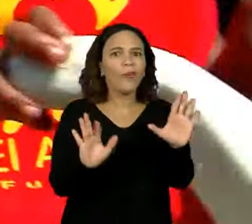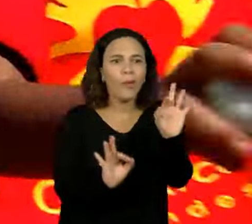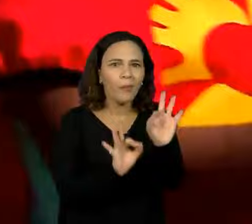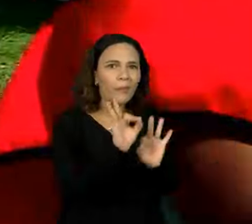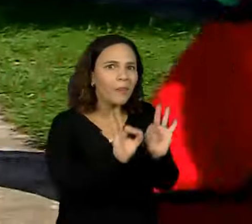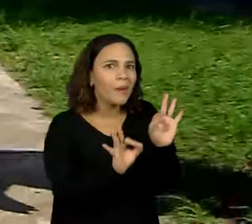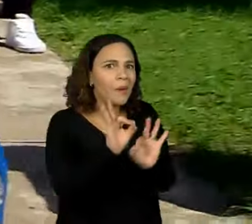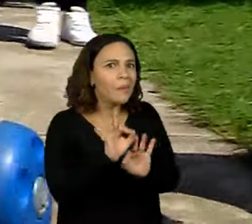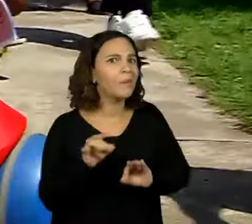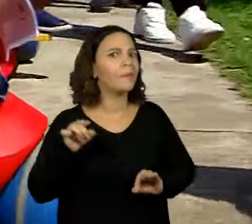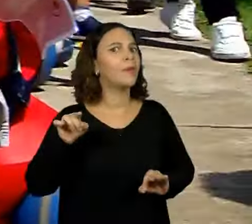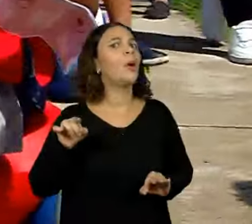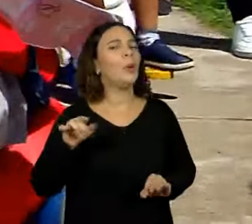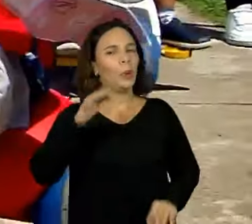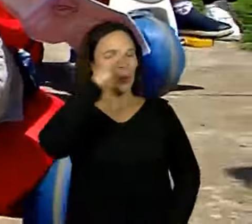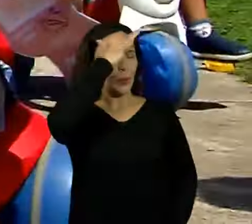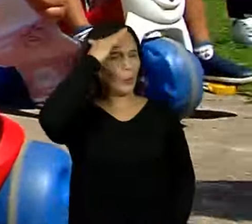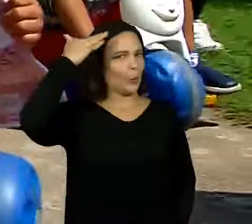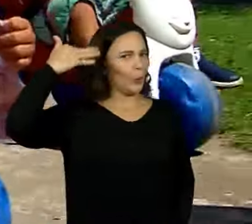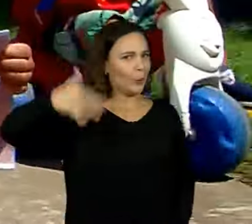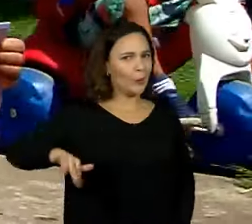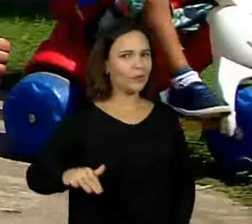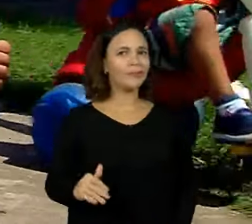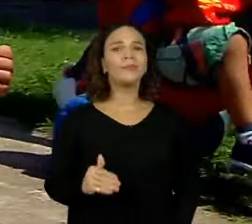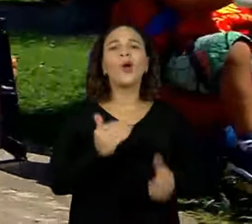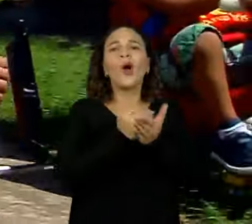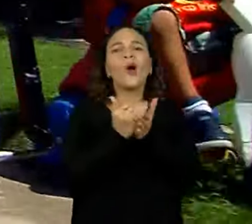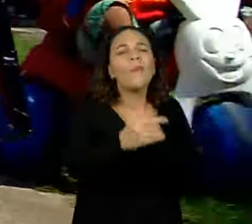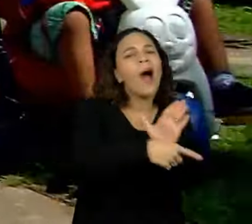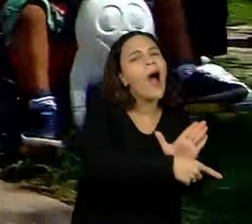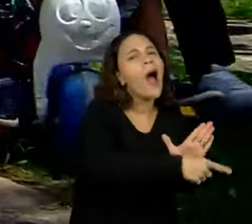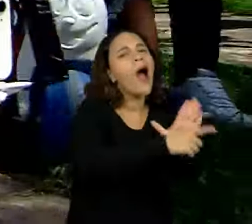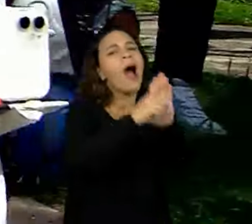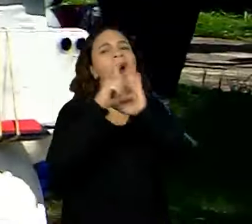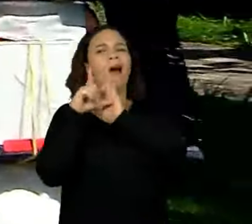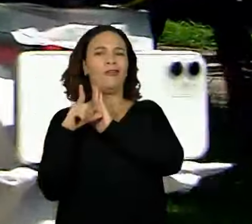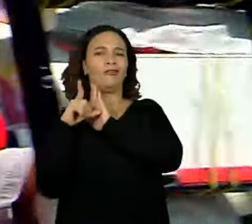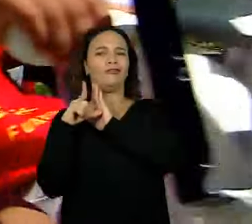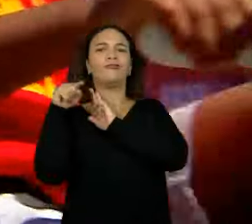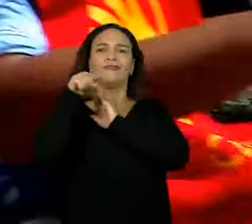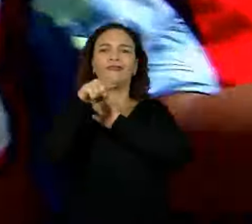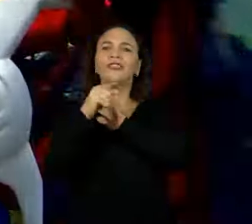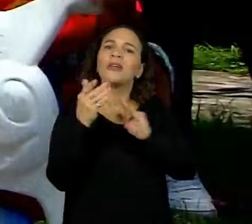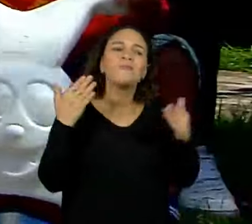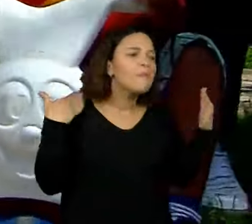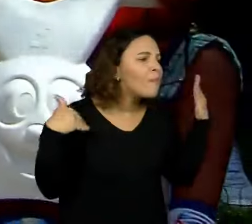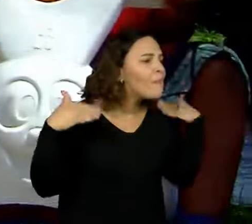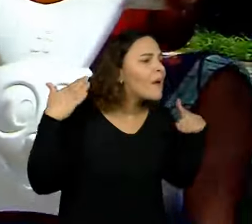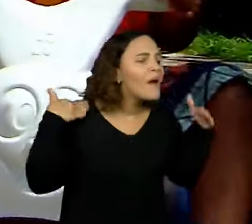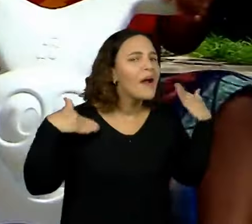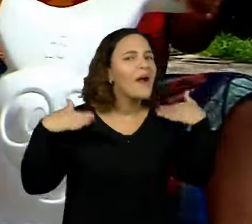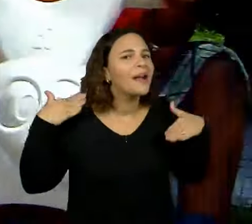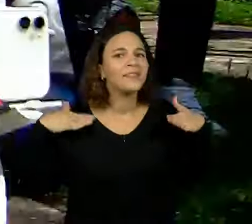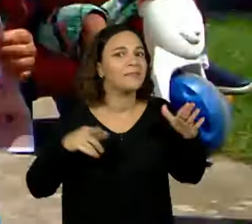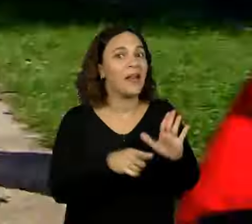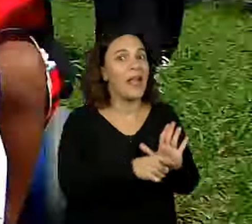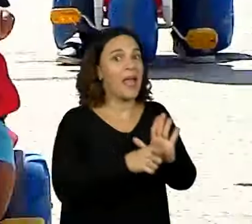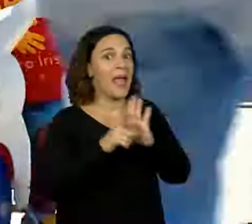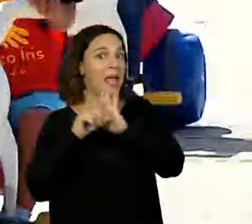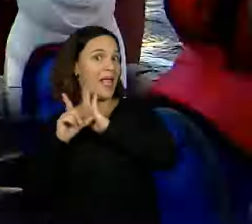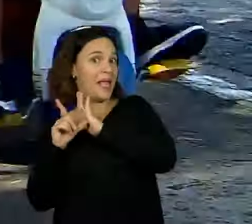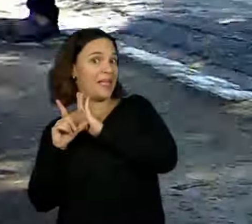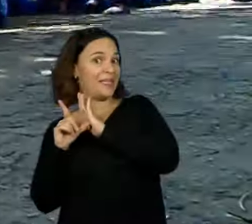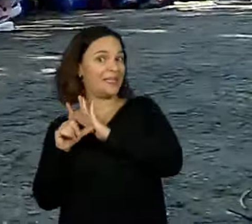para esse trabalho não é fácil e começa bem antes do passeio com essas motocas potentes.